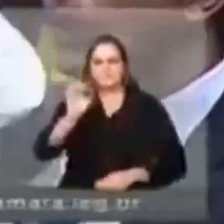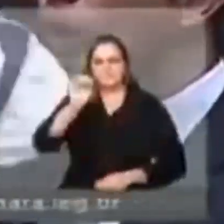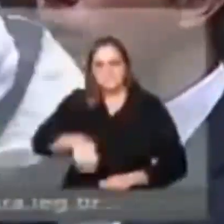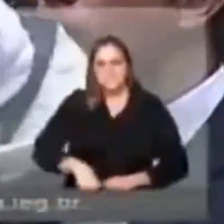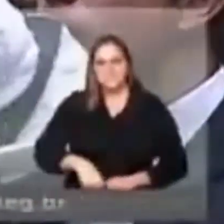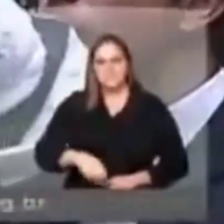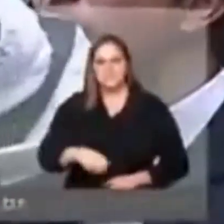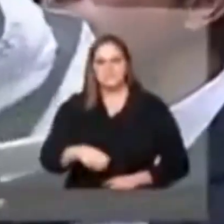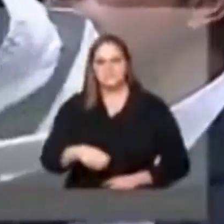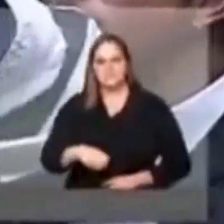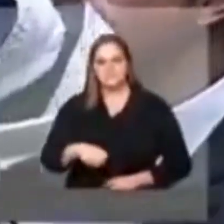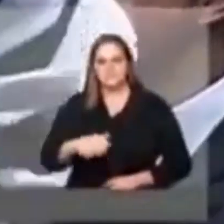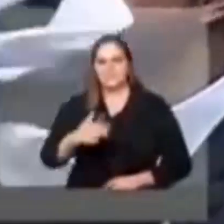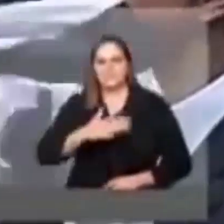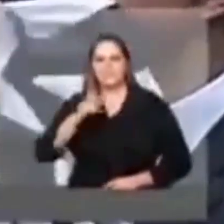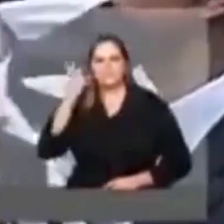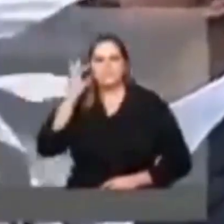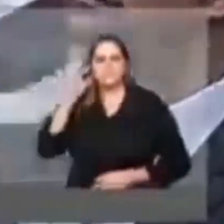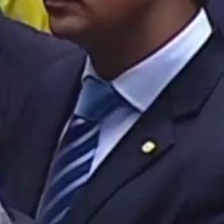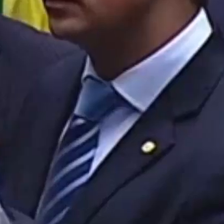E Lula e Dilma na cadeia.